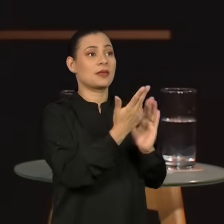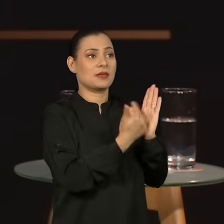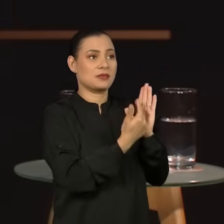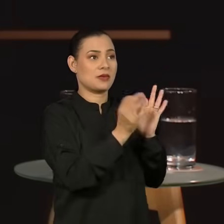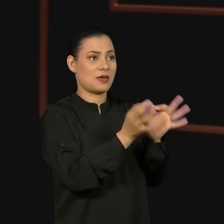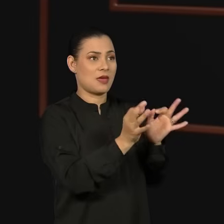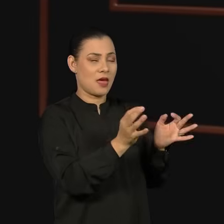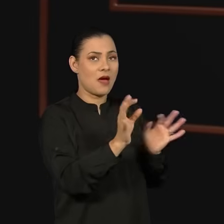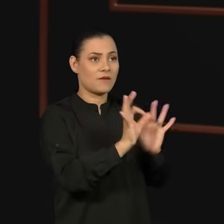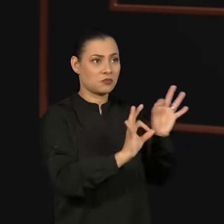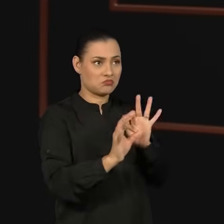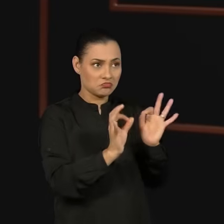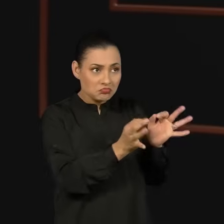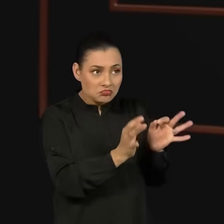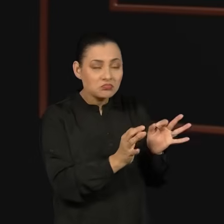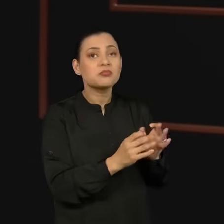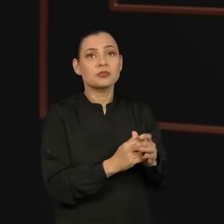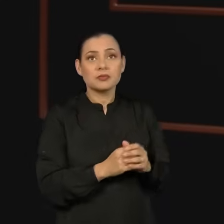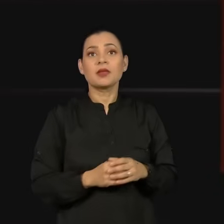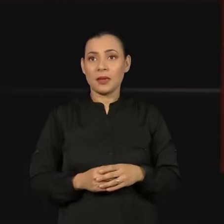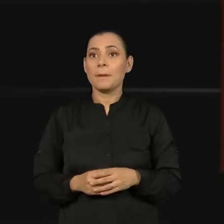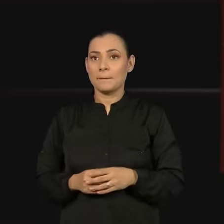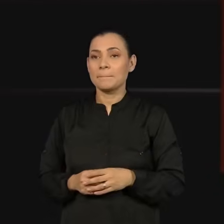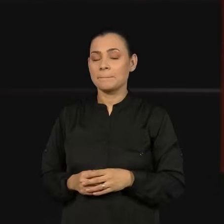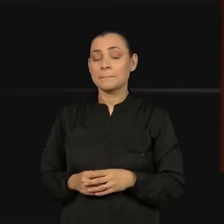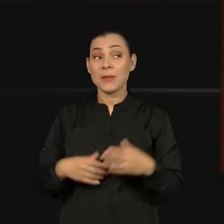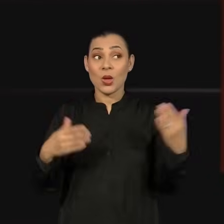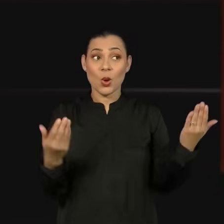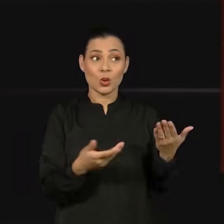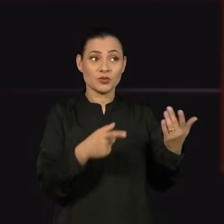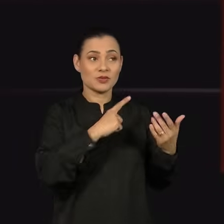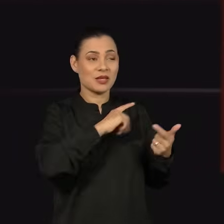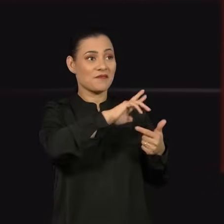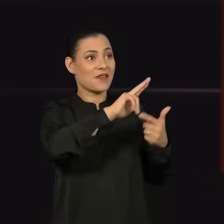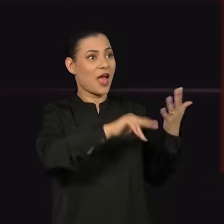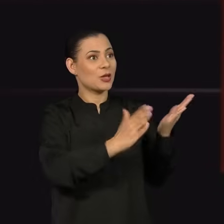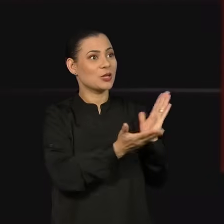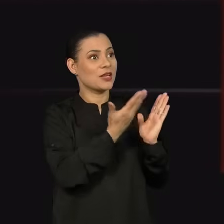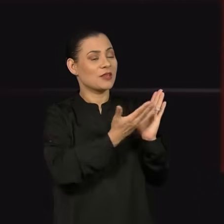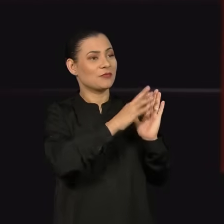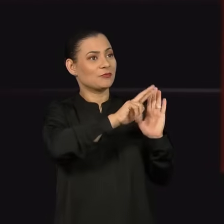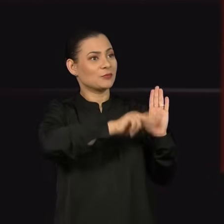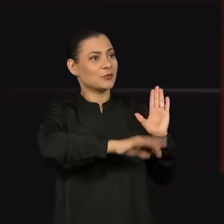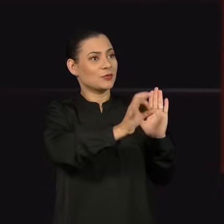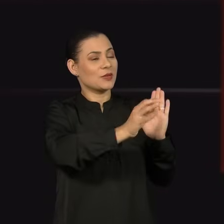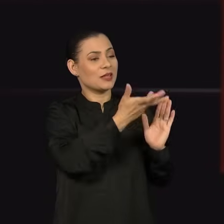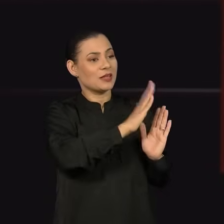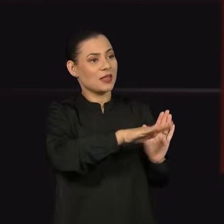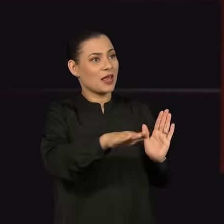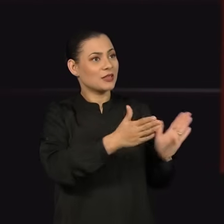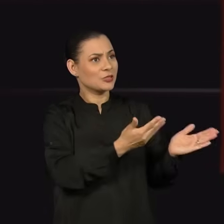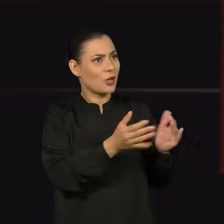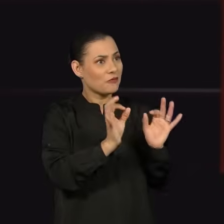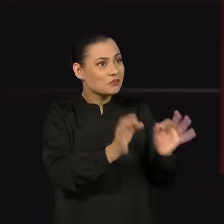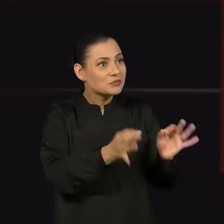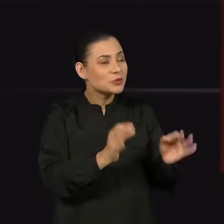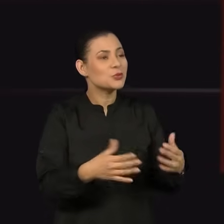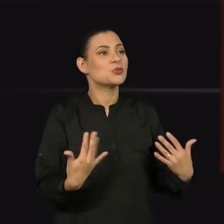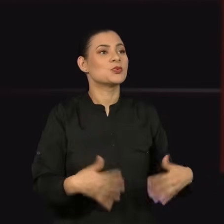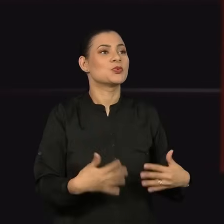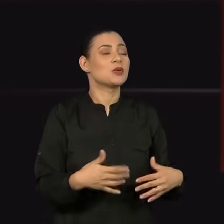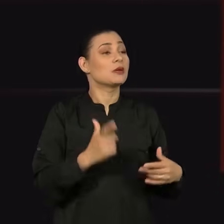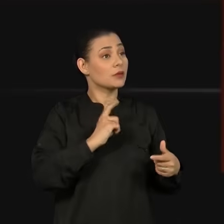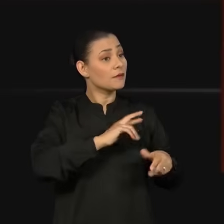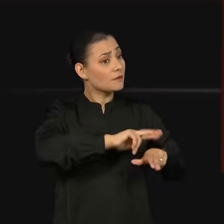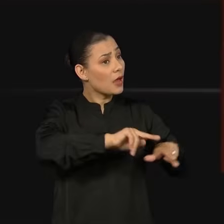desenhava, ilustrava. Também. E hoje você tem dezenas de livros, né, editados para crianças e jovens. E